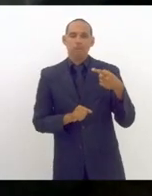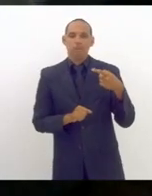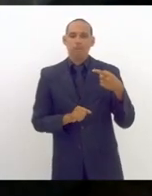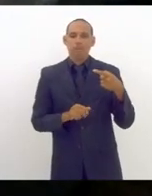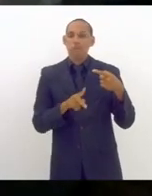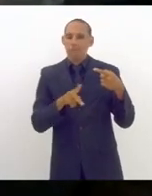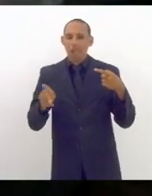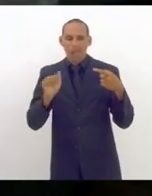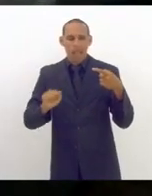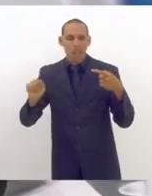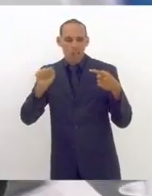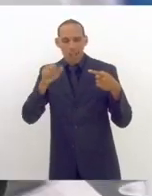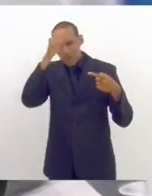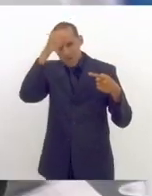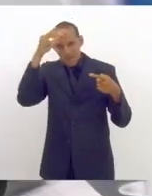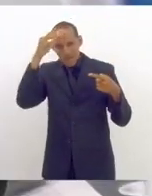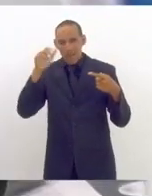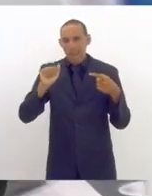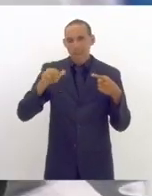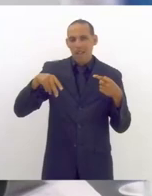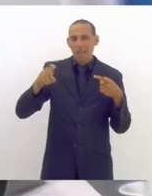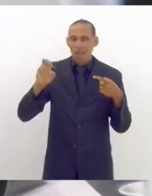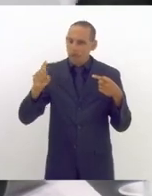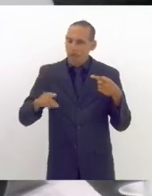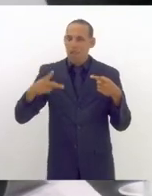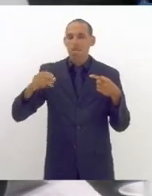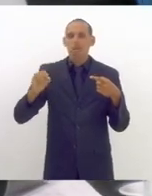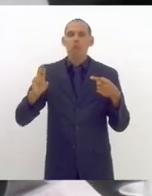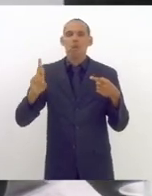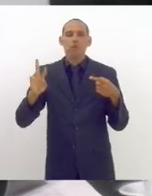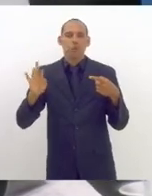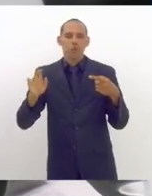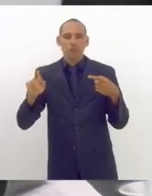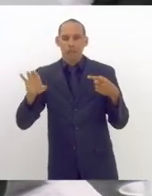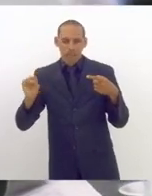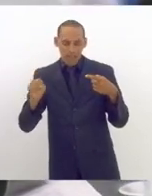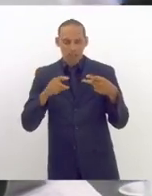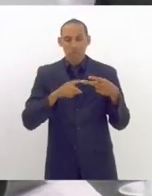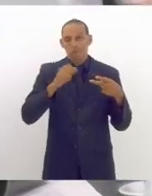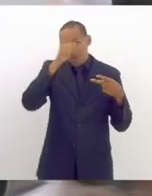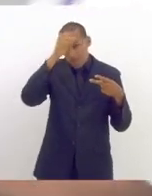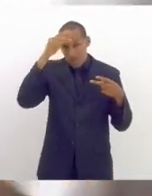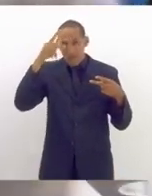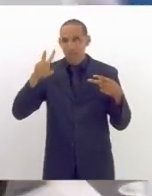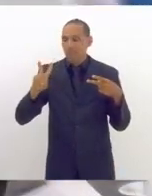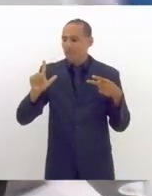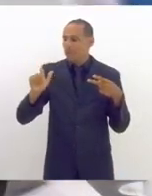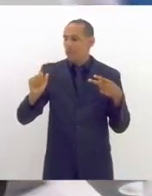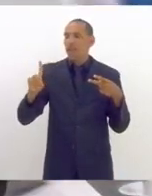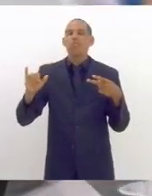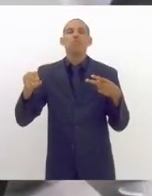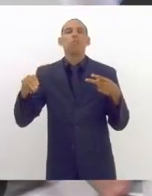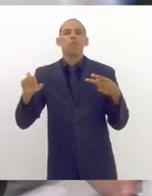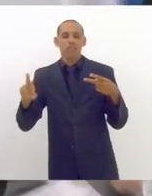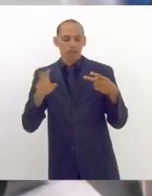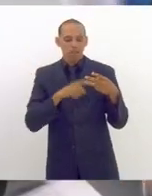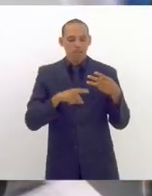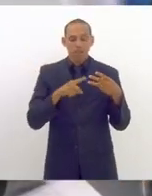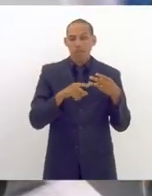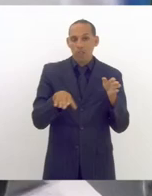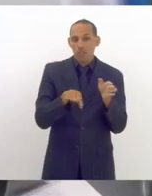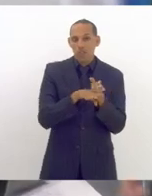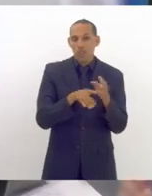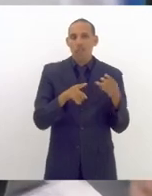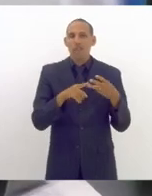presidente da associação de prefeitos André português vai falar o prefeito Wladimir anunciando a chegada